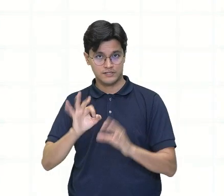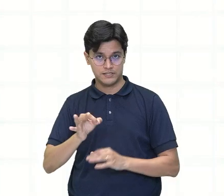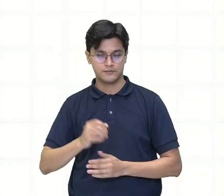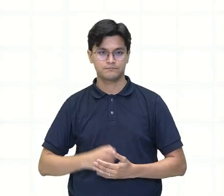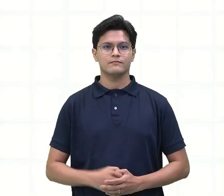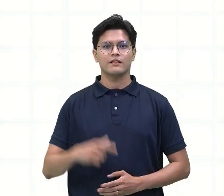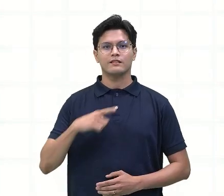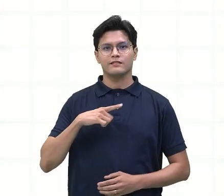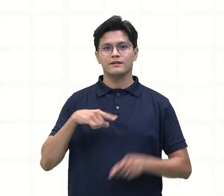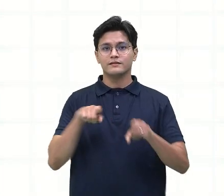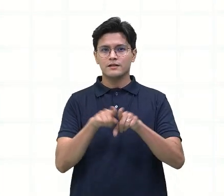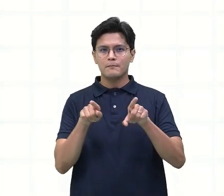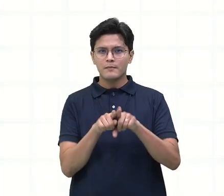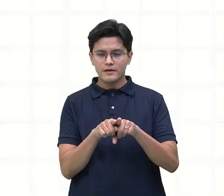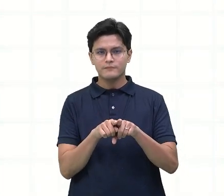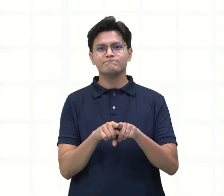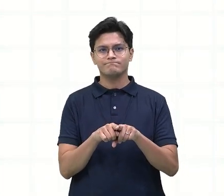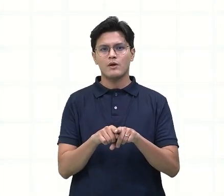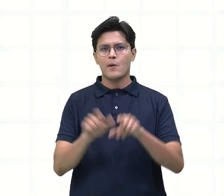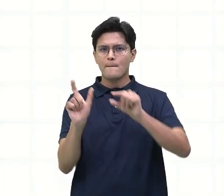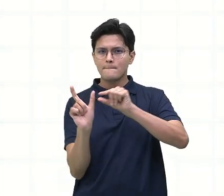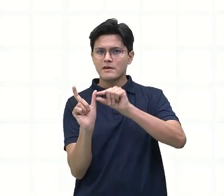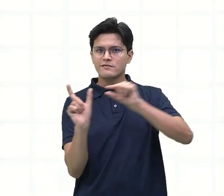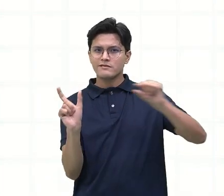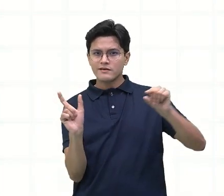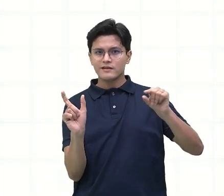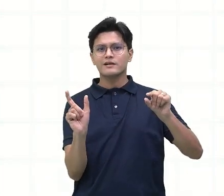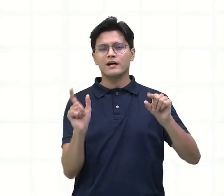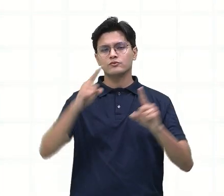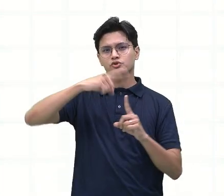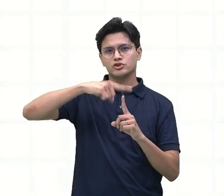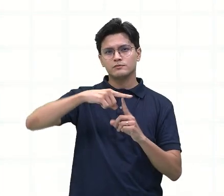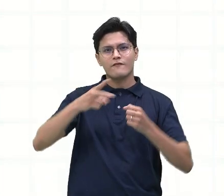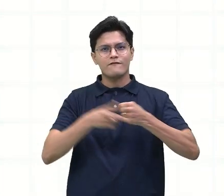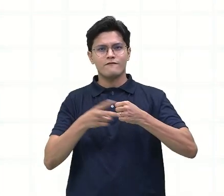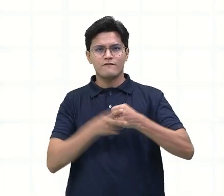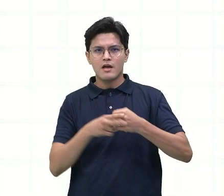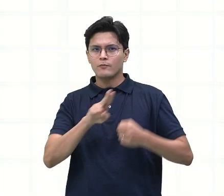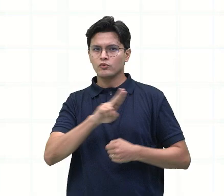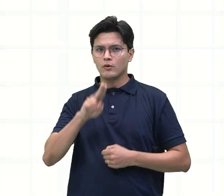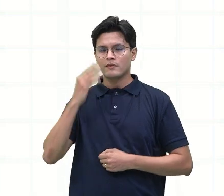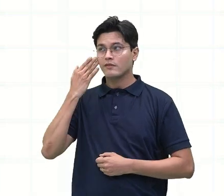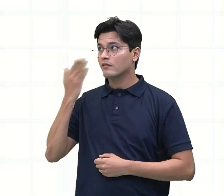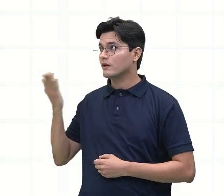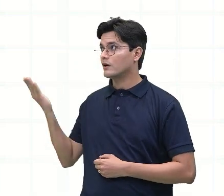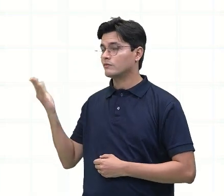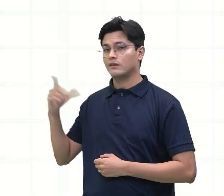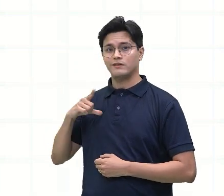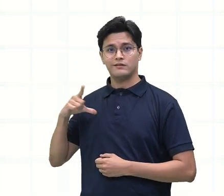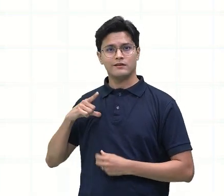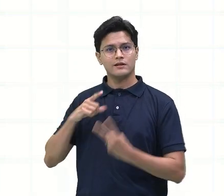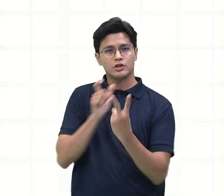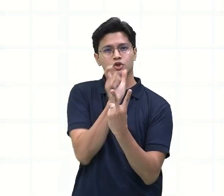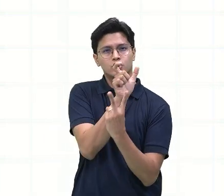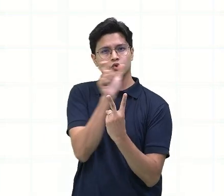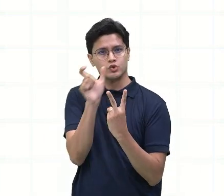Nós temos também o predicado verbo nominal. O predicado verbo nominal, ele apresenta dois núcleos, né? Diferente aí do